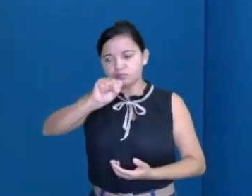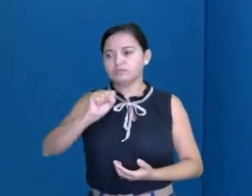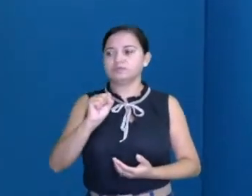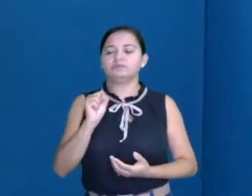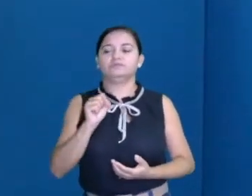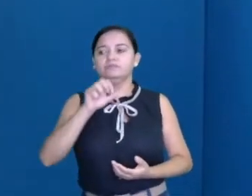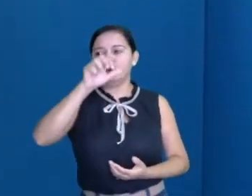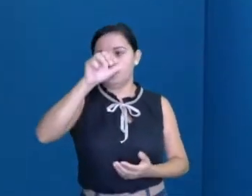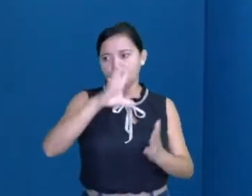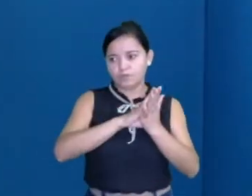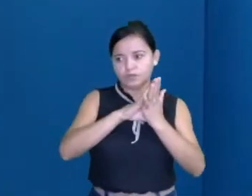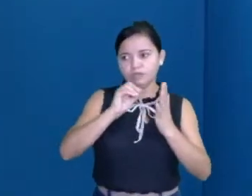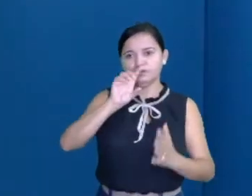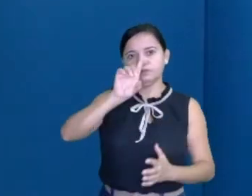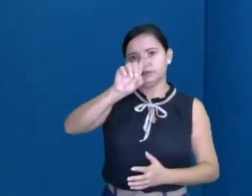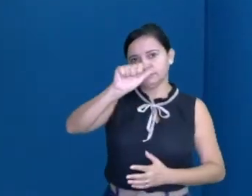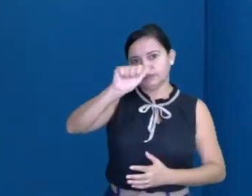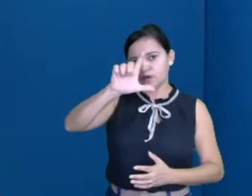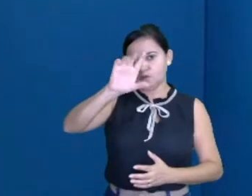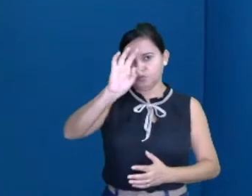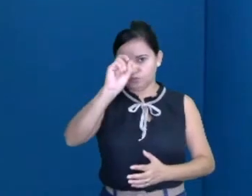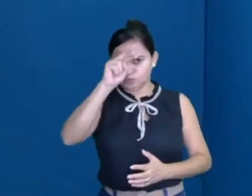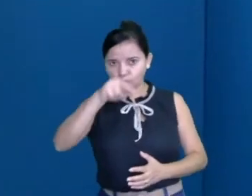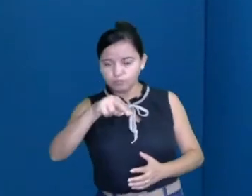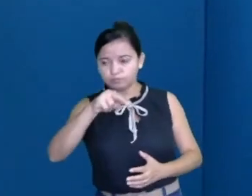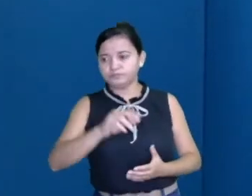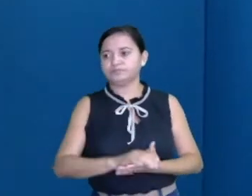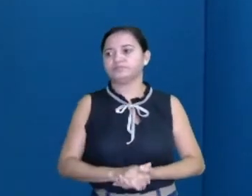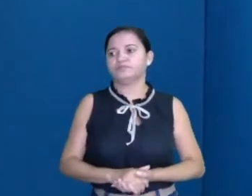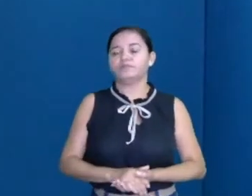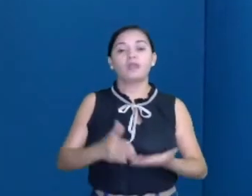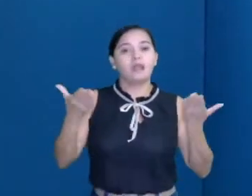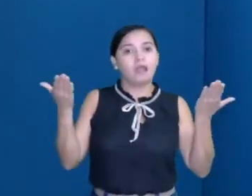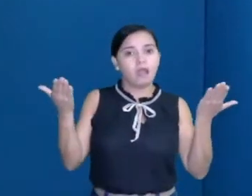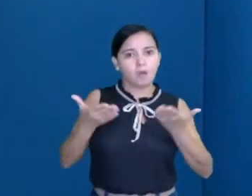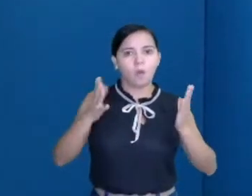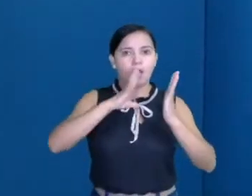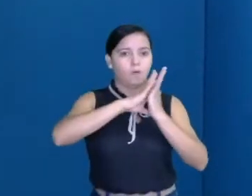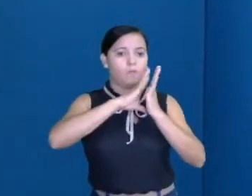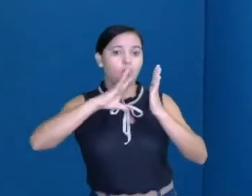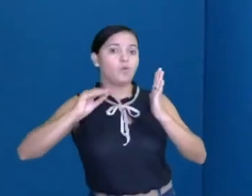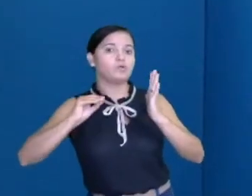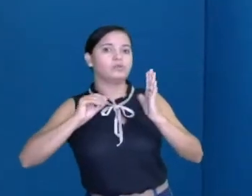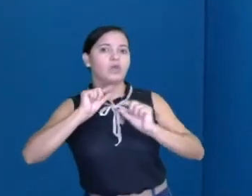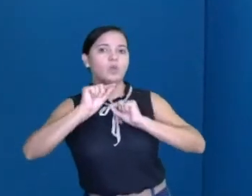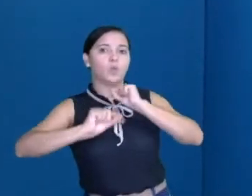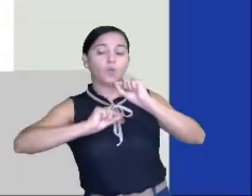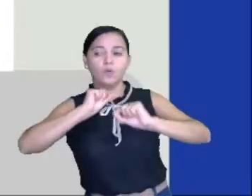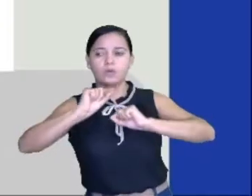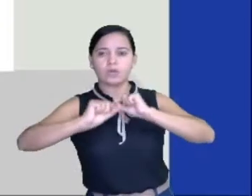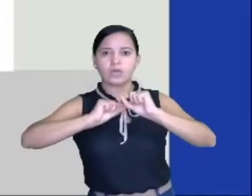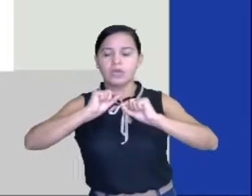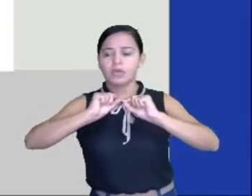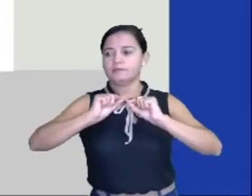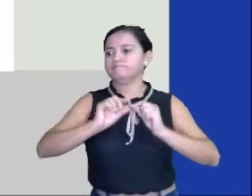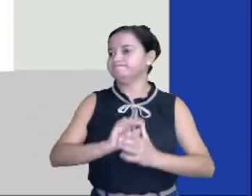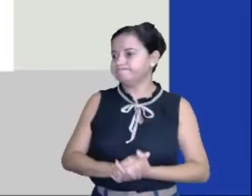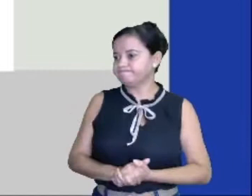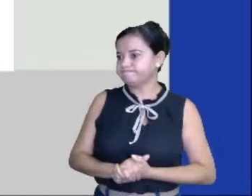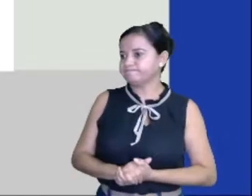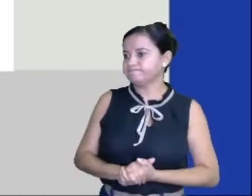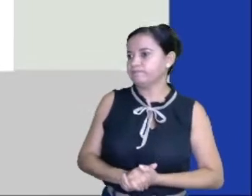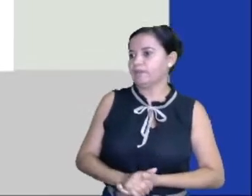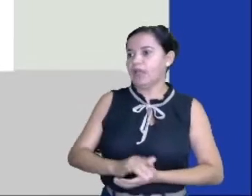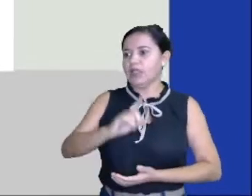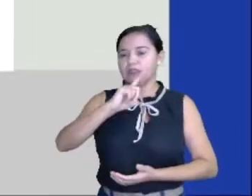Dalton. Vamos lá para o próximo. E a gente vai falar agora de um outro modelo, que seria o modelo, né, que seria de J.J.